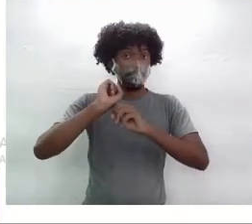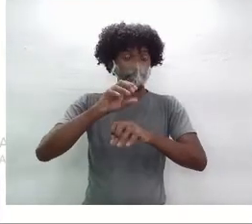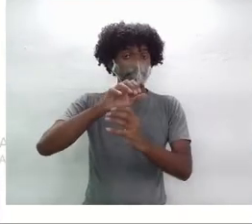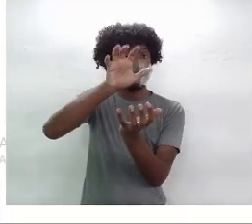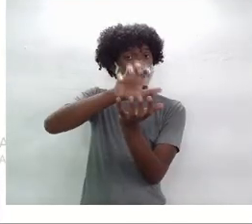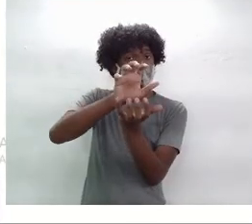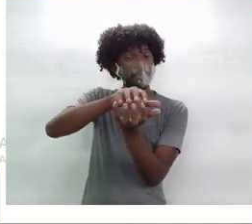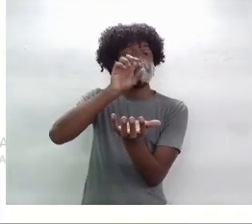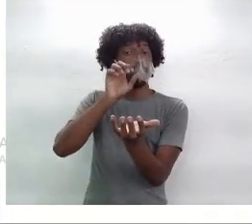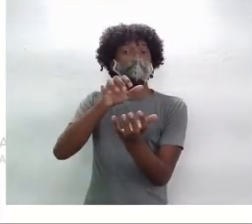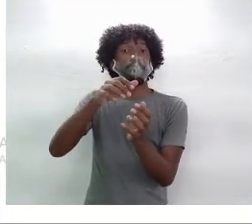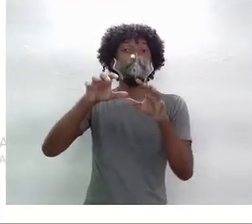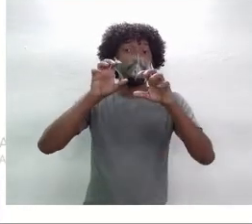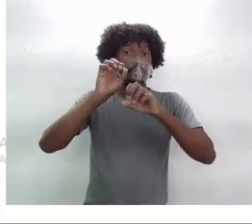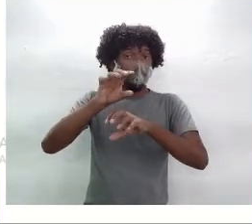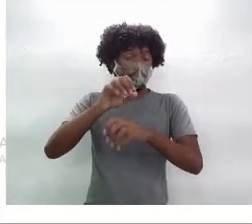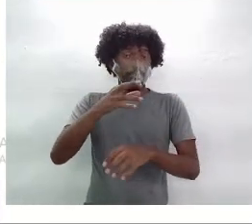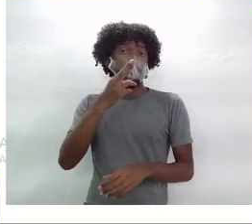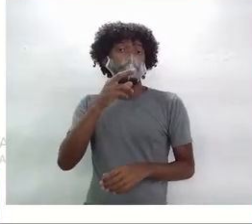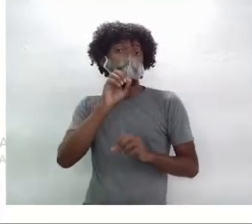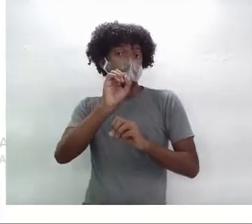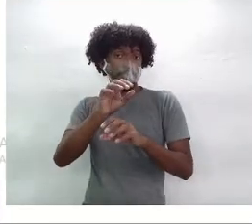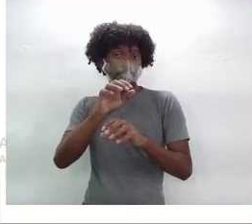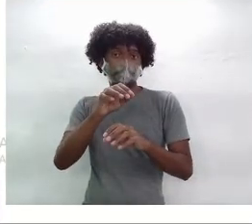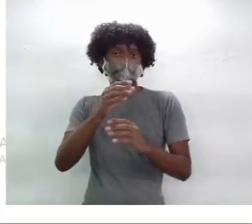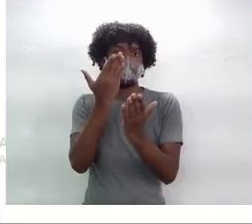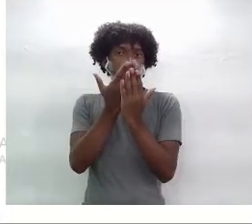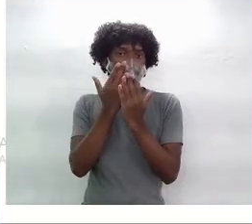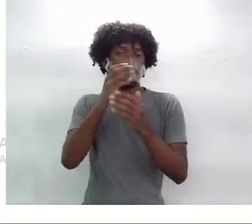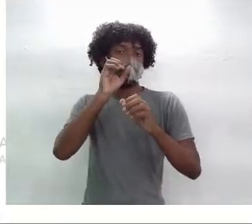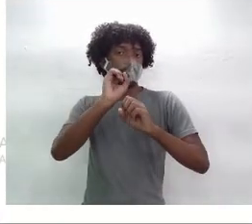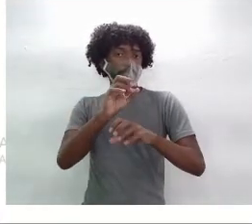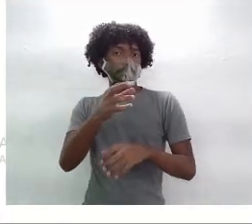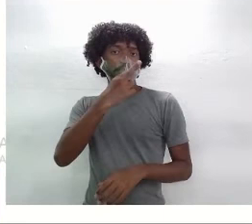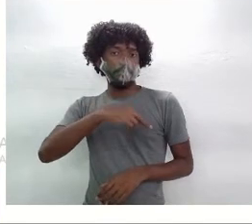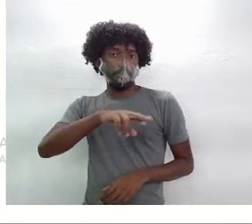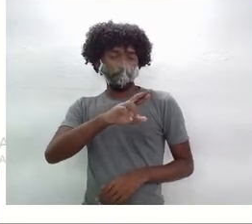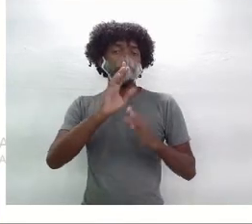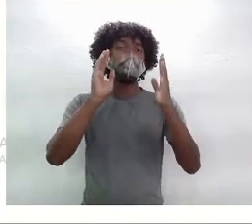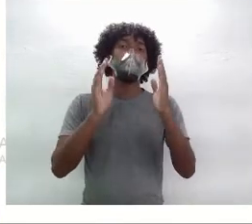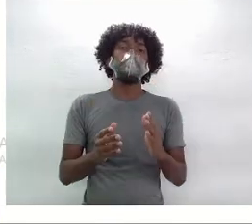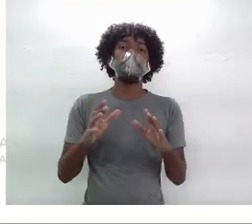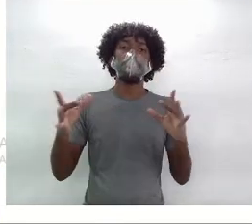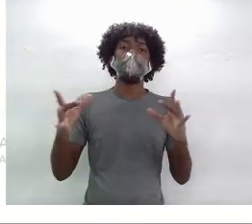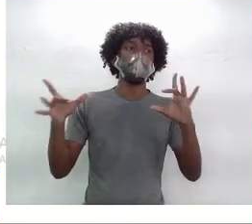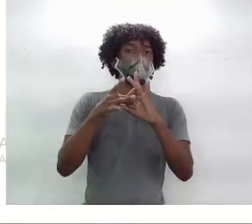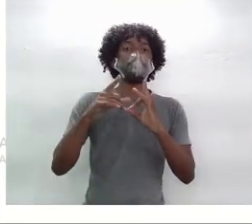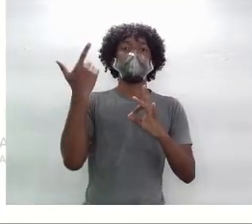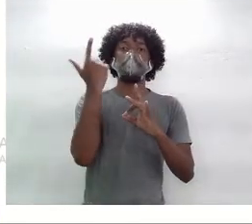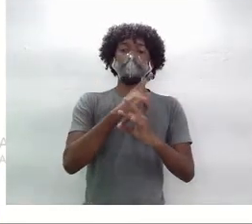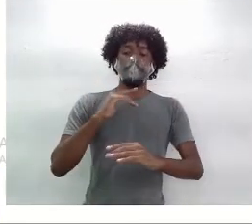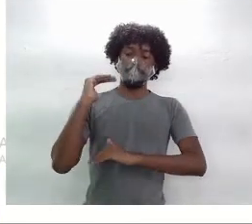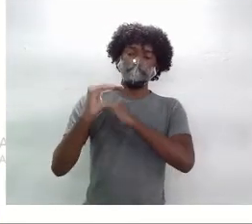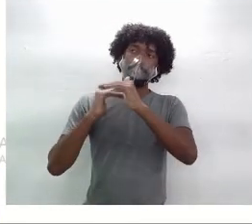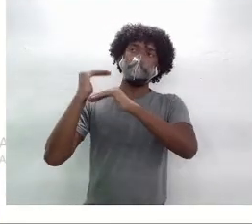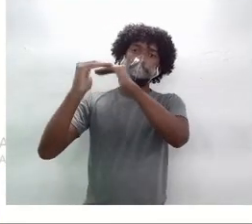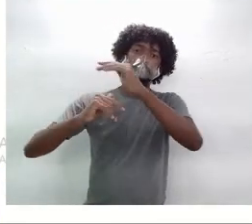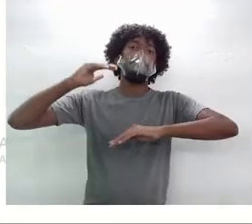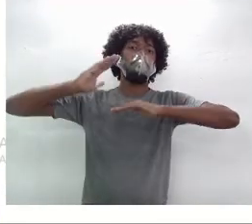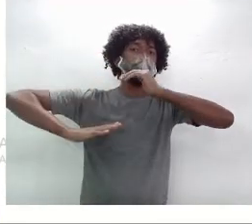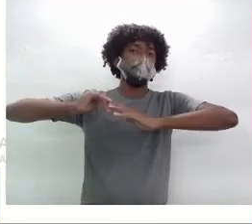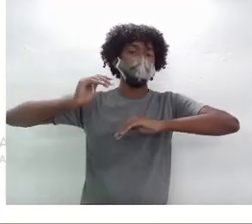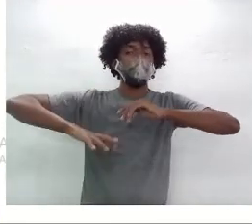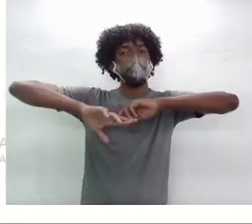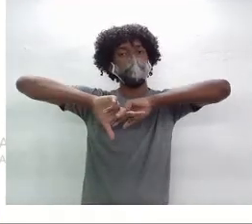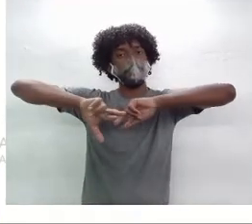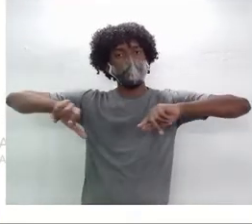religioso podem e é uma forte aliada para o desenvolvimento de habilidades e características